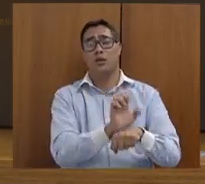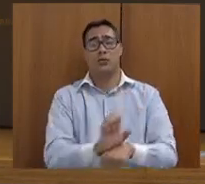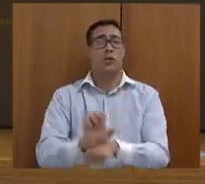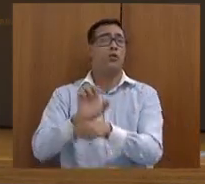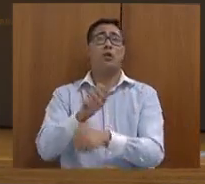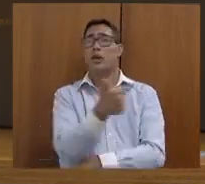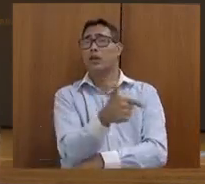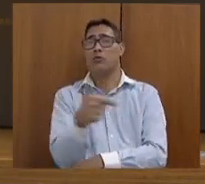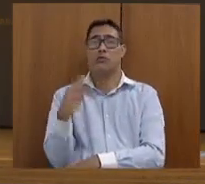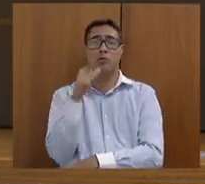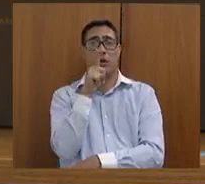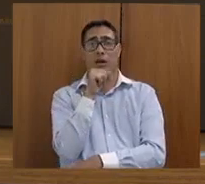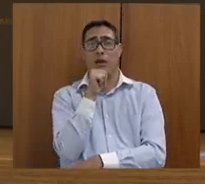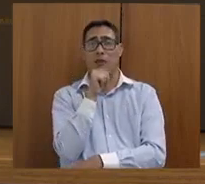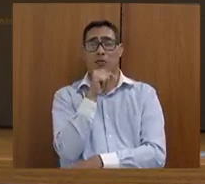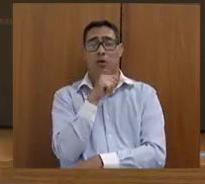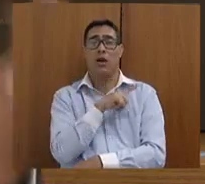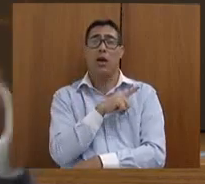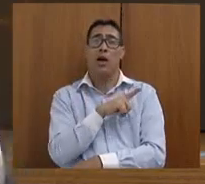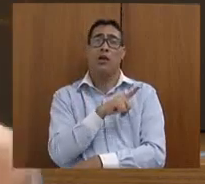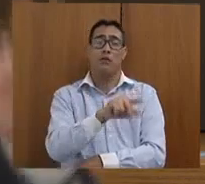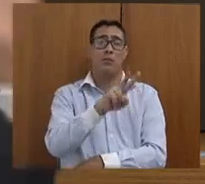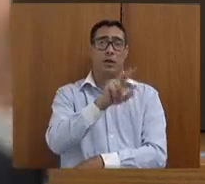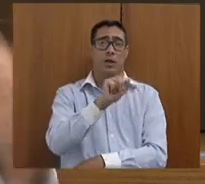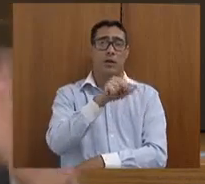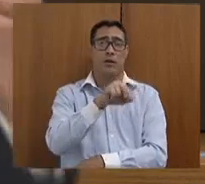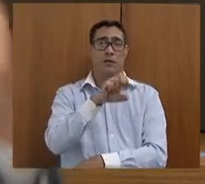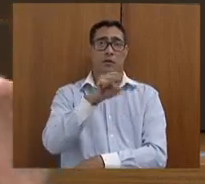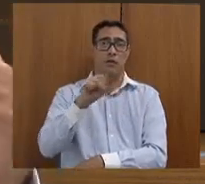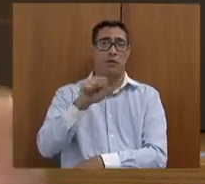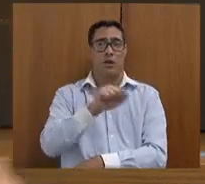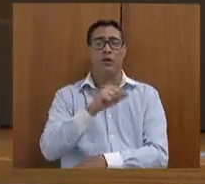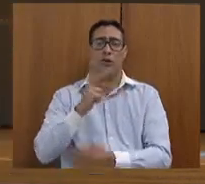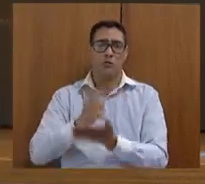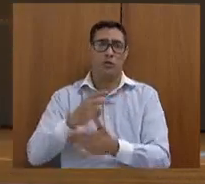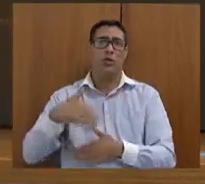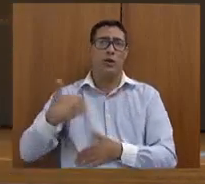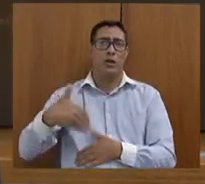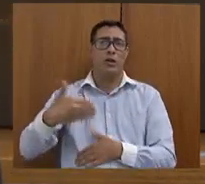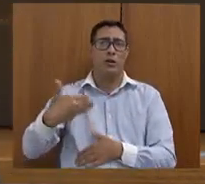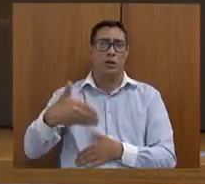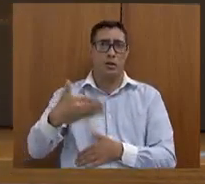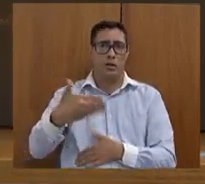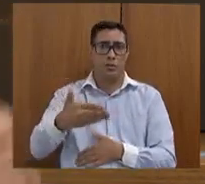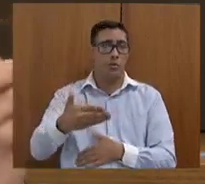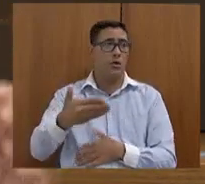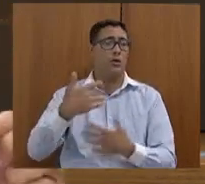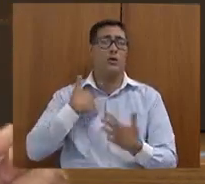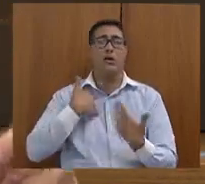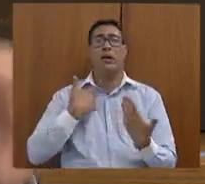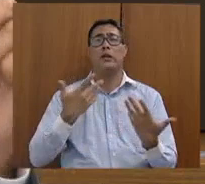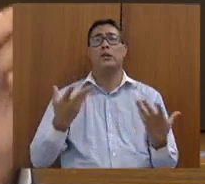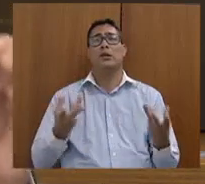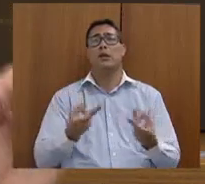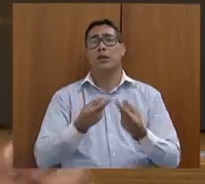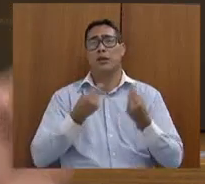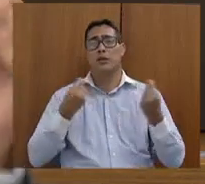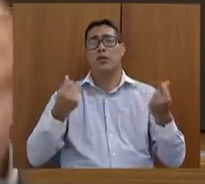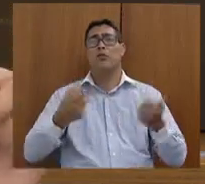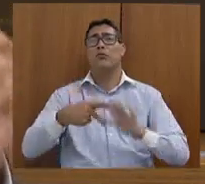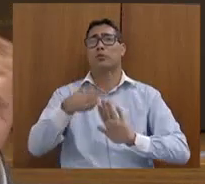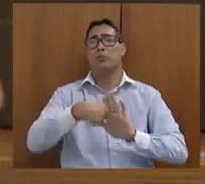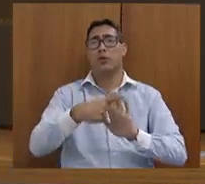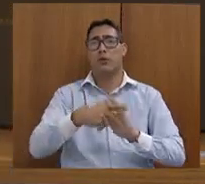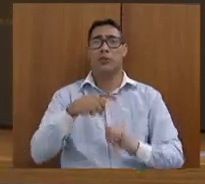água e aí foi lançado pela Vanessa e foi continuar depois pela sucessoras a questão do programa